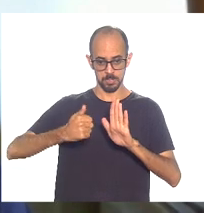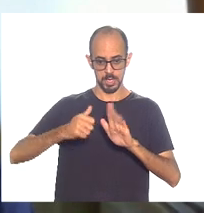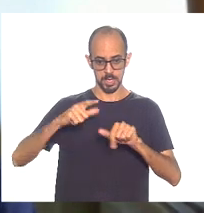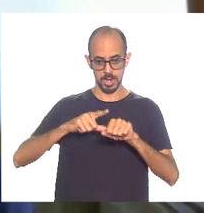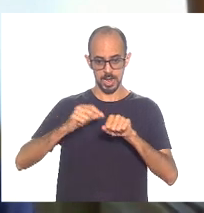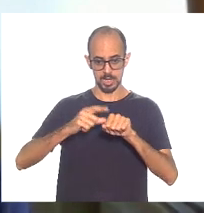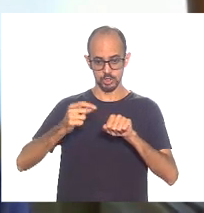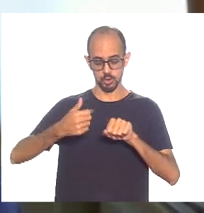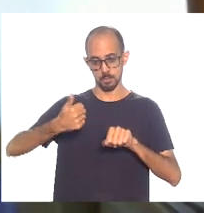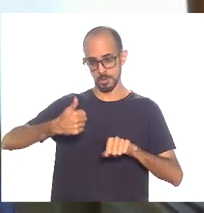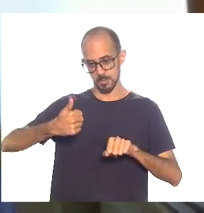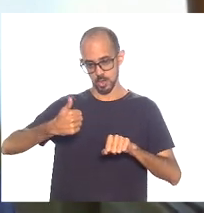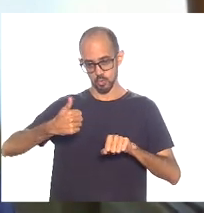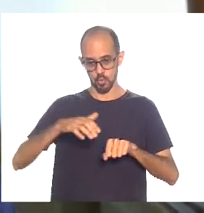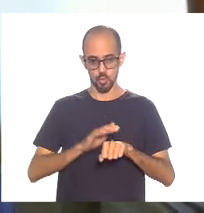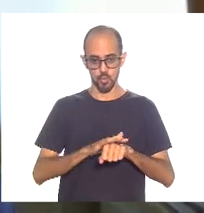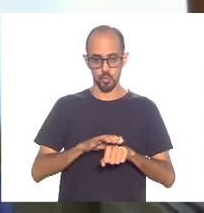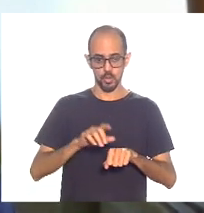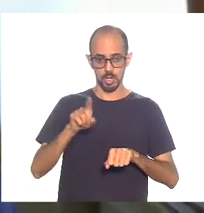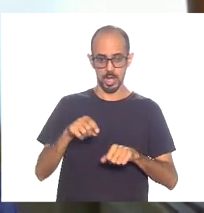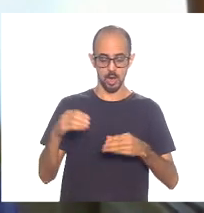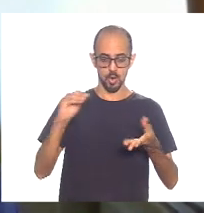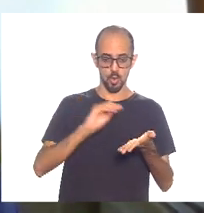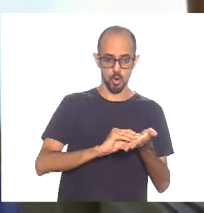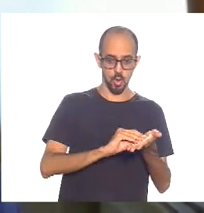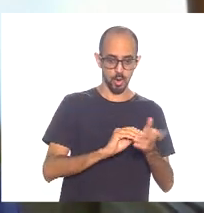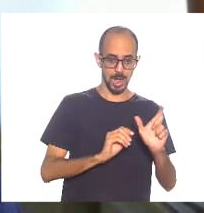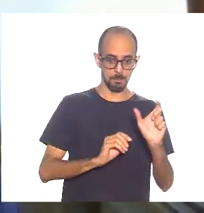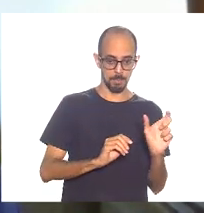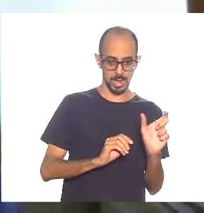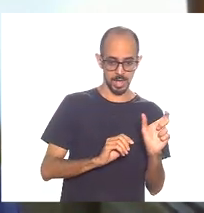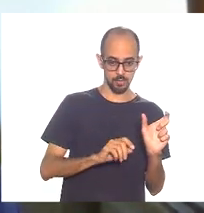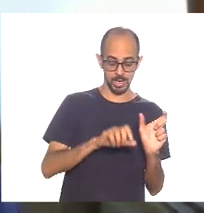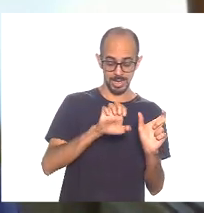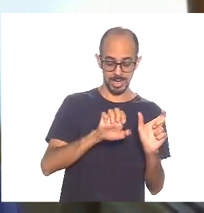artigo 1º, incluindo depois da palavra